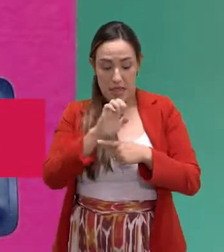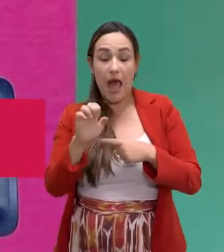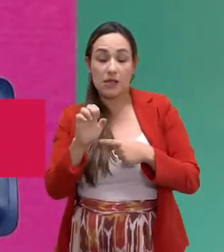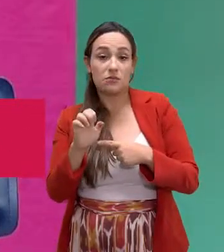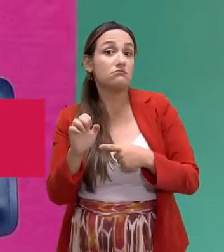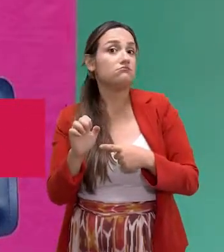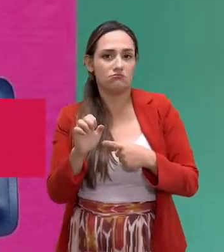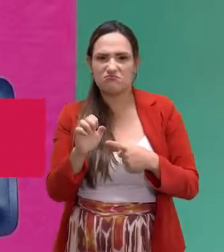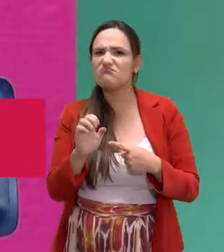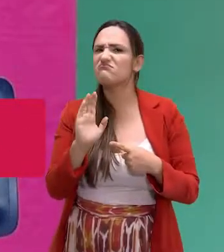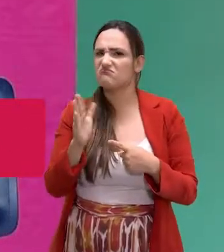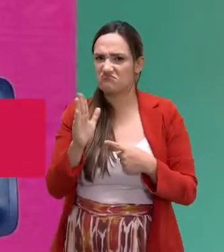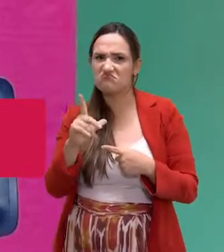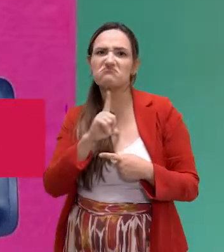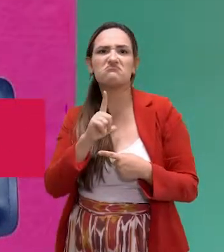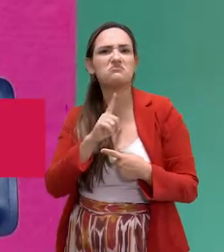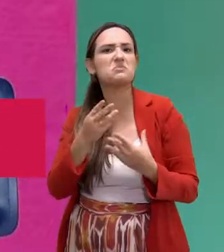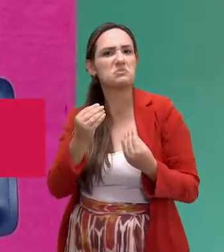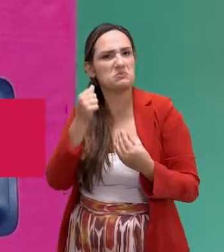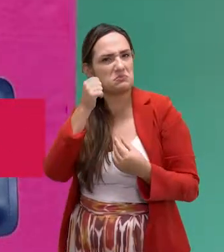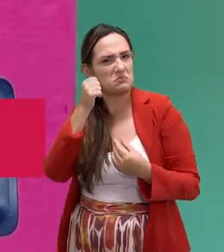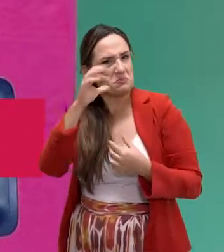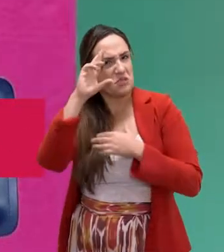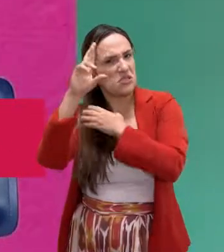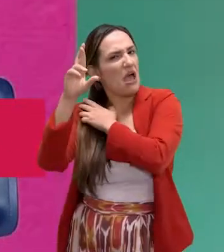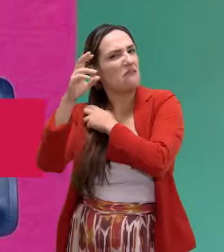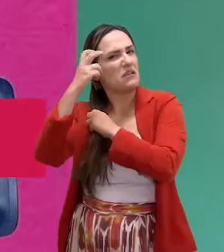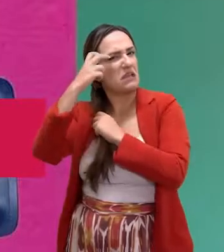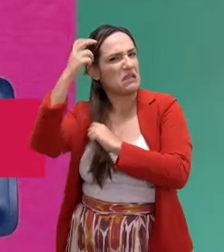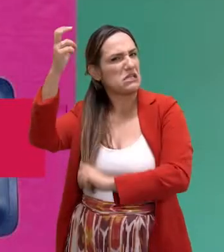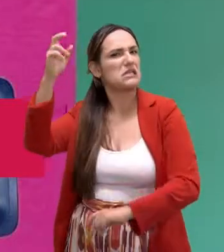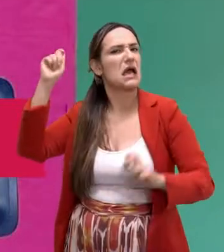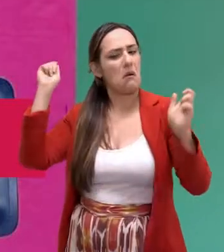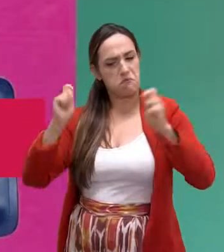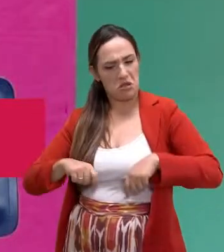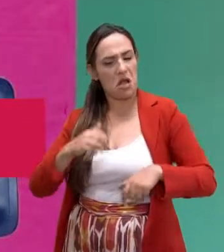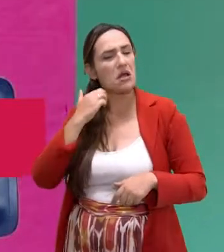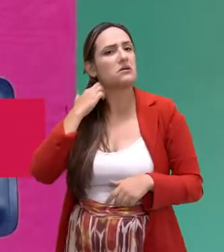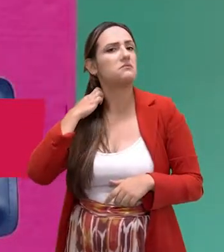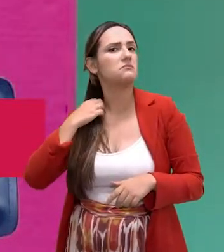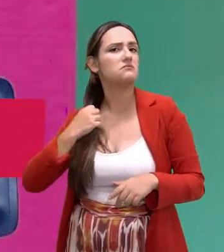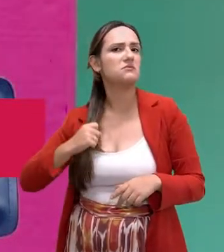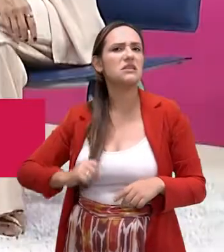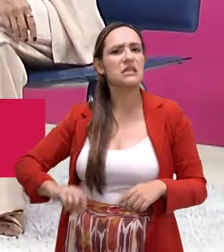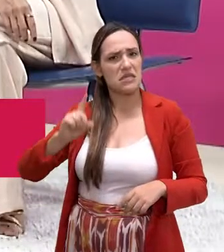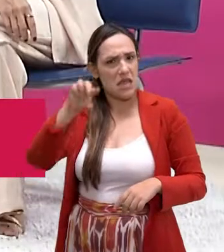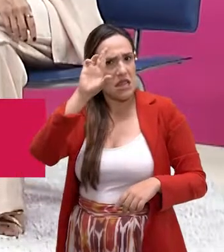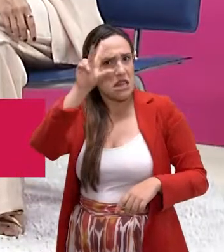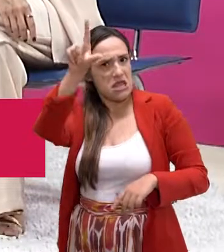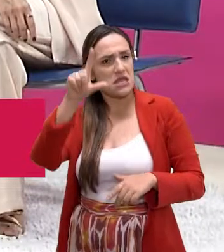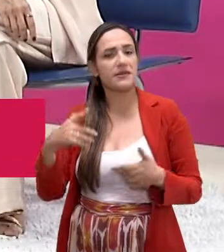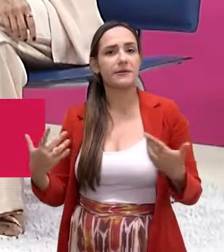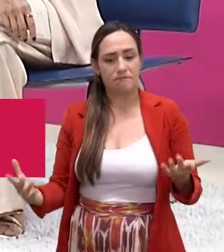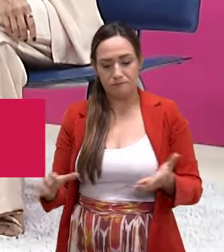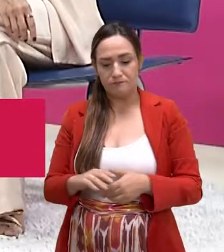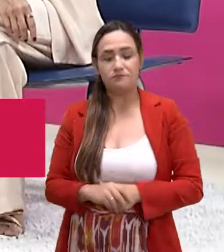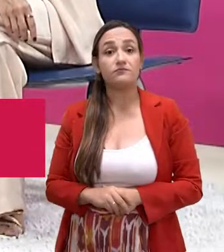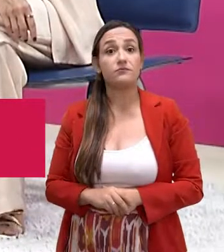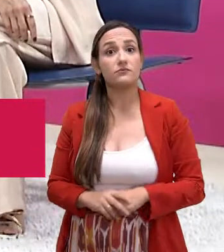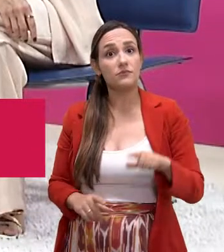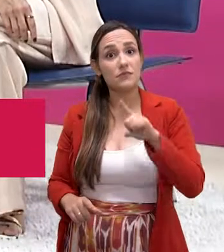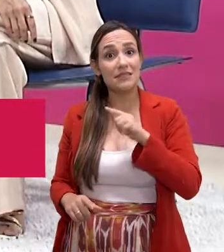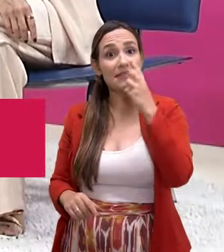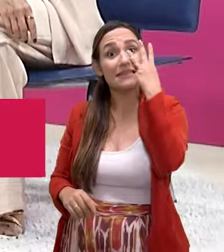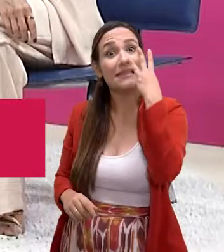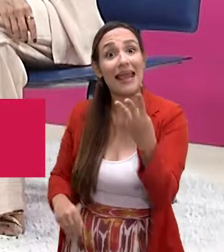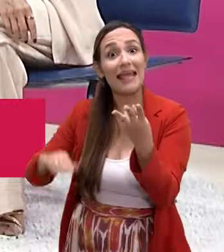estrutura do Estado. Nós temos mulheres inteligentes, mulheres muito capacitadas à frente de cargos de liderança. Nós temos hoje 3